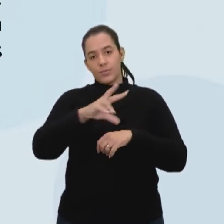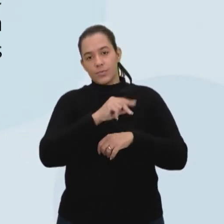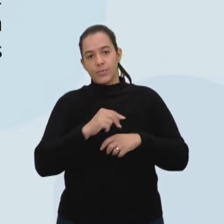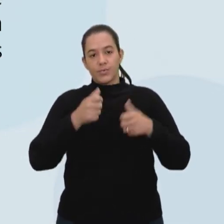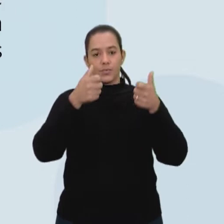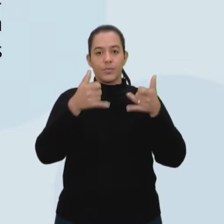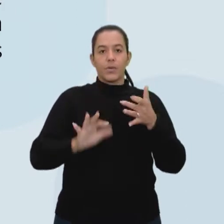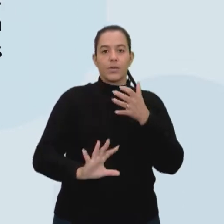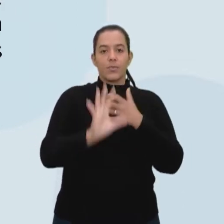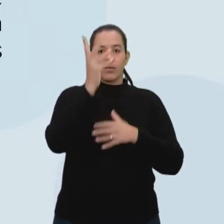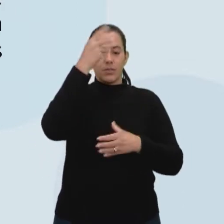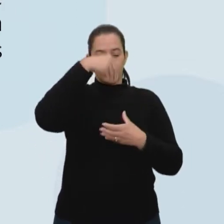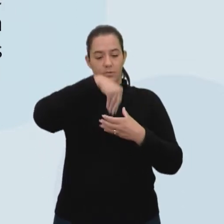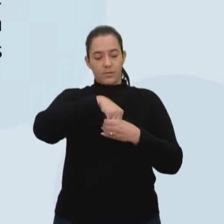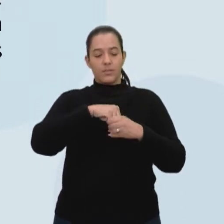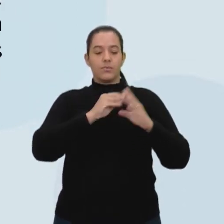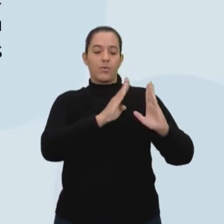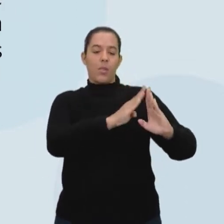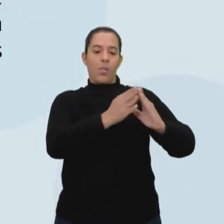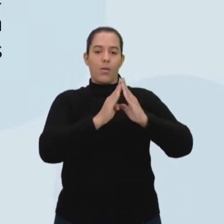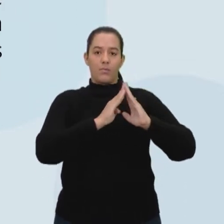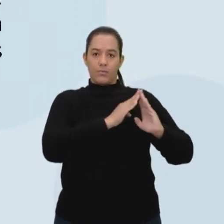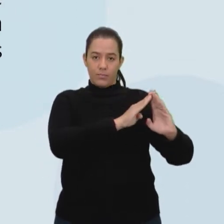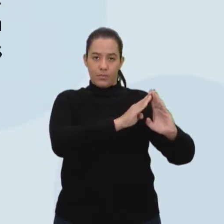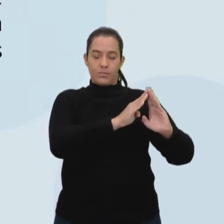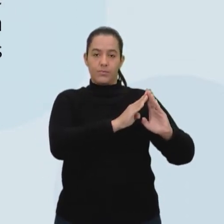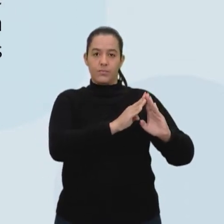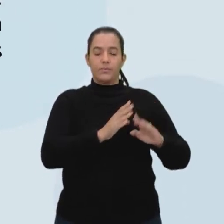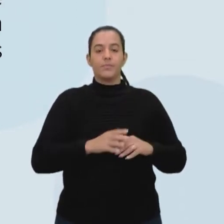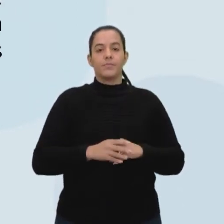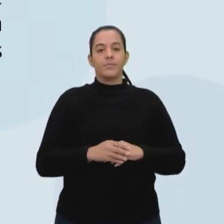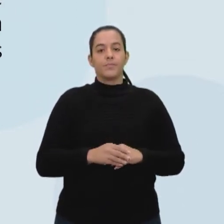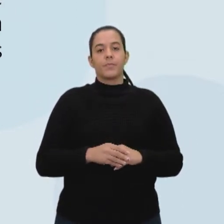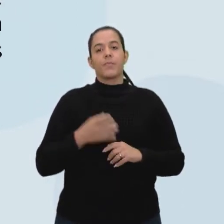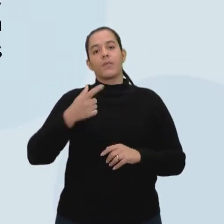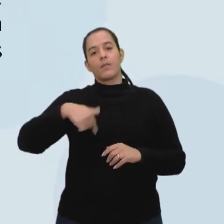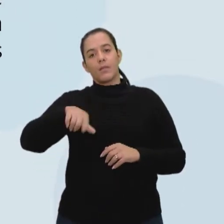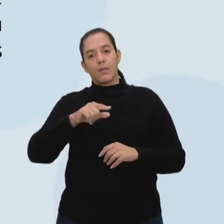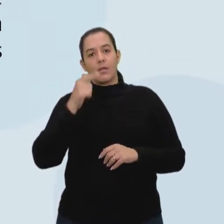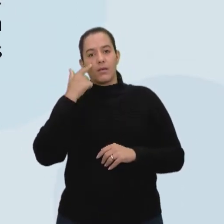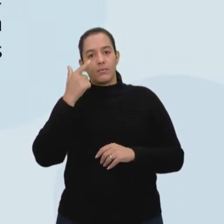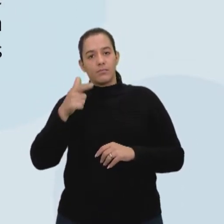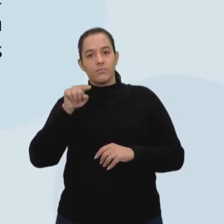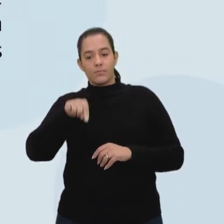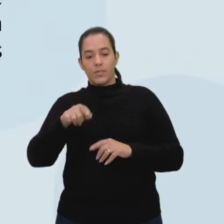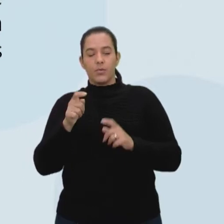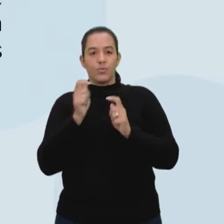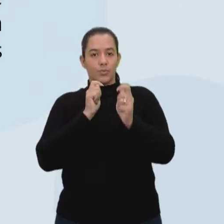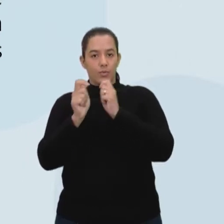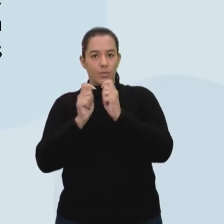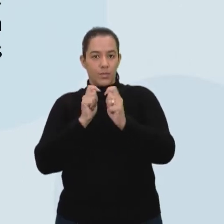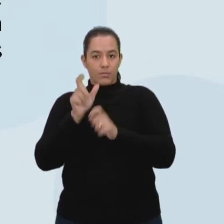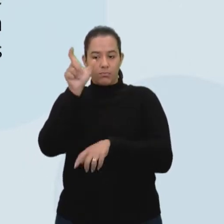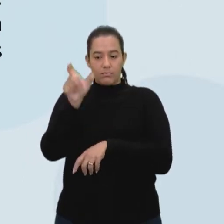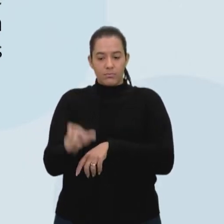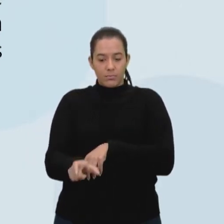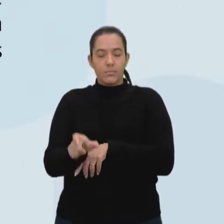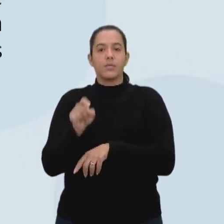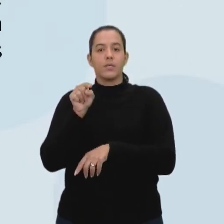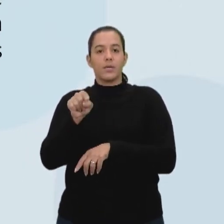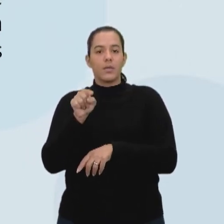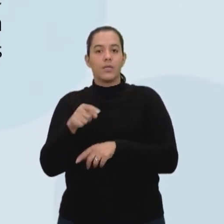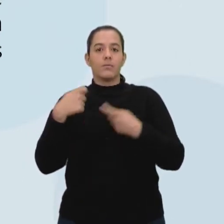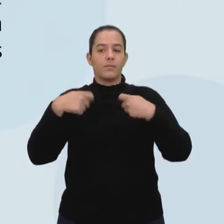fatos que ocorrem dentro de uma comunidade. Olha só, é a especialização da profissão jornalística, ou seja, do que é o